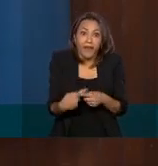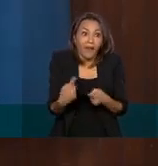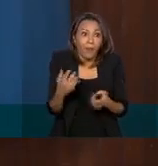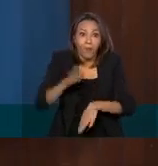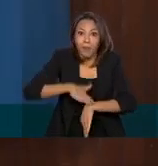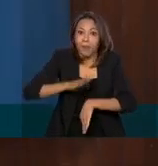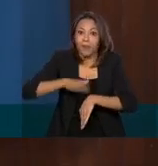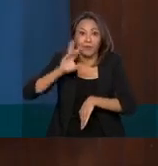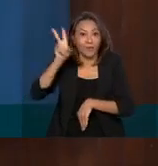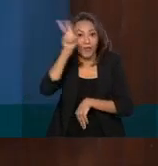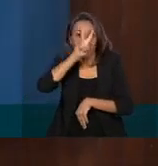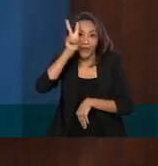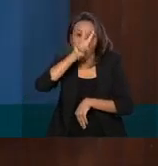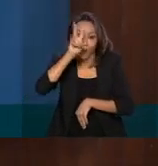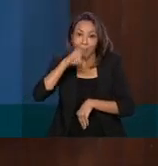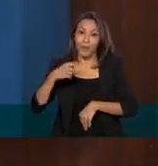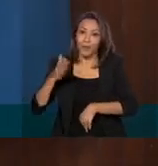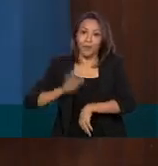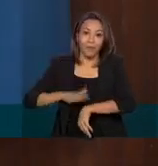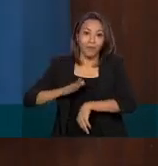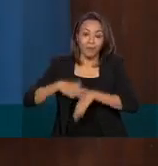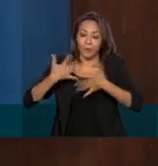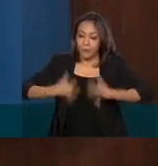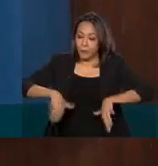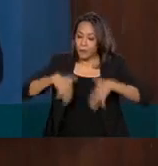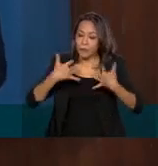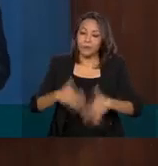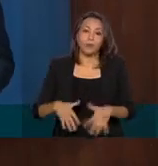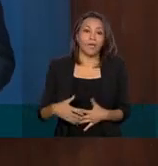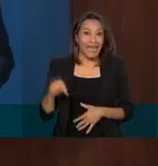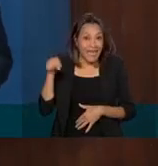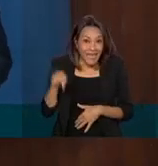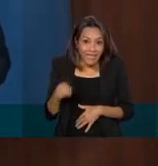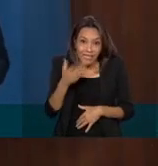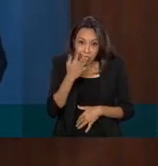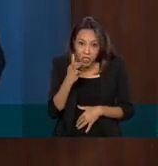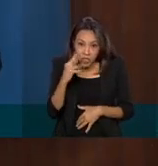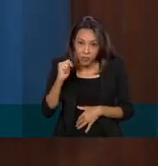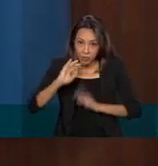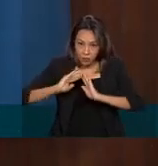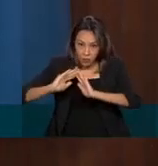histórico. Esse tipo de autorização a Anvisa nunca concedeu.